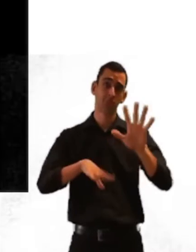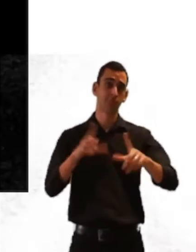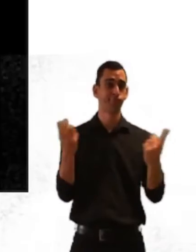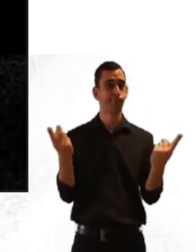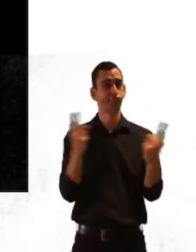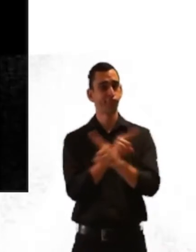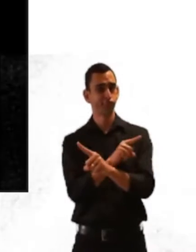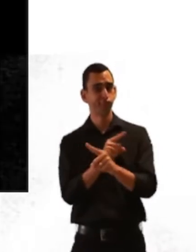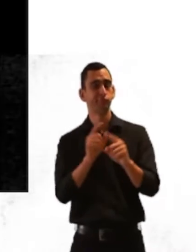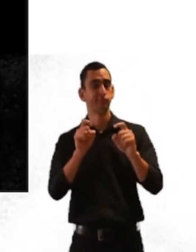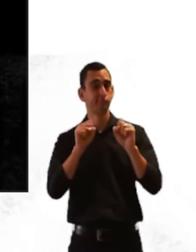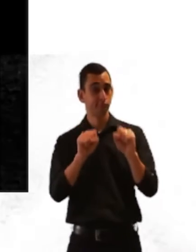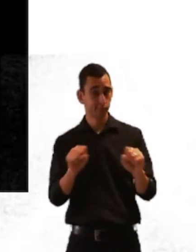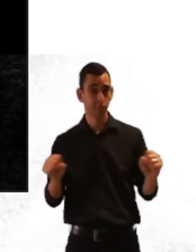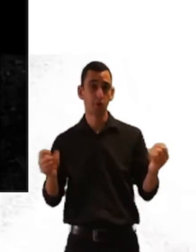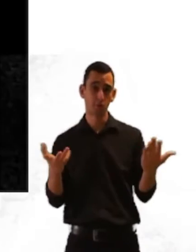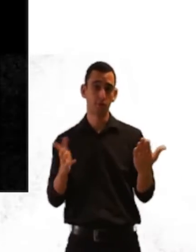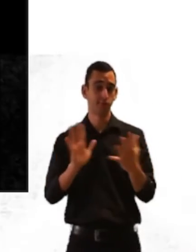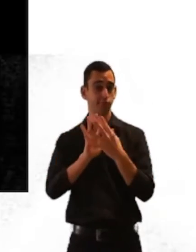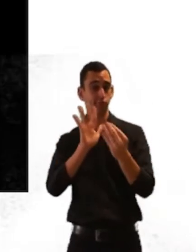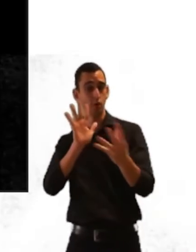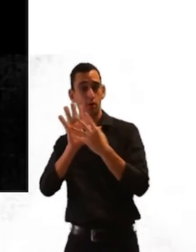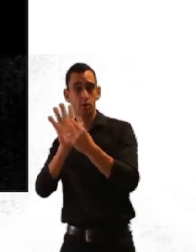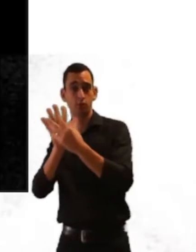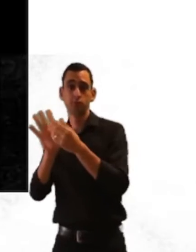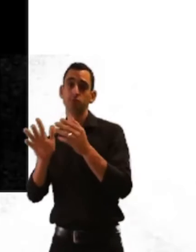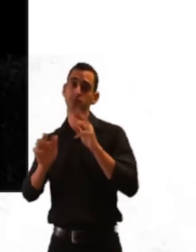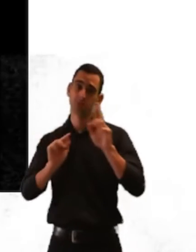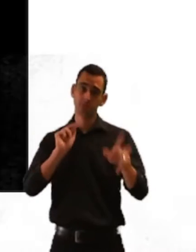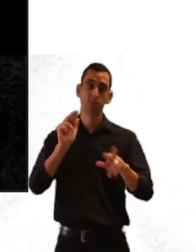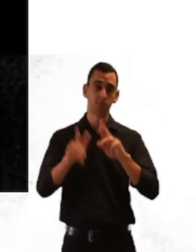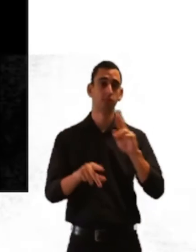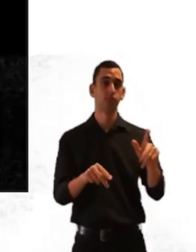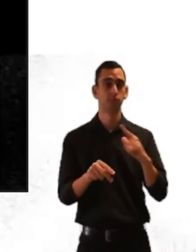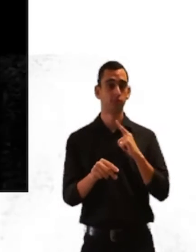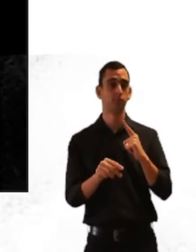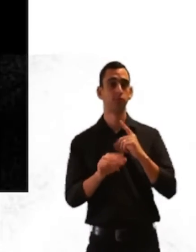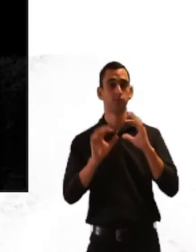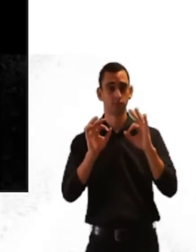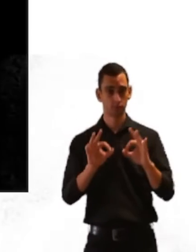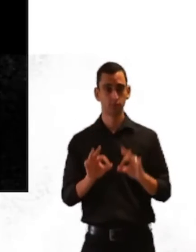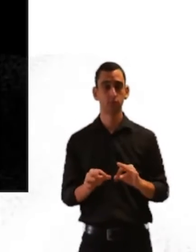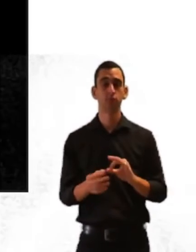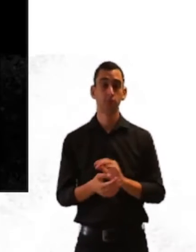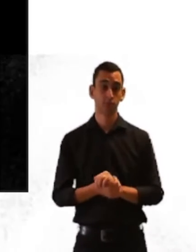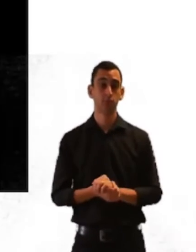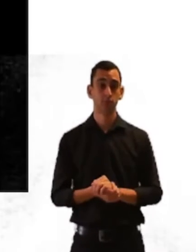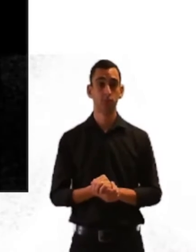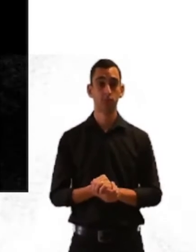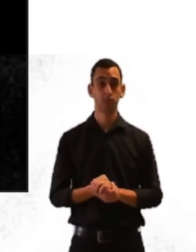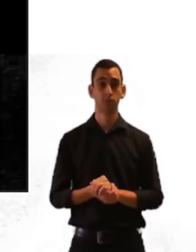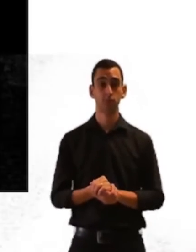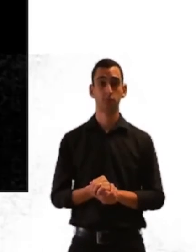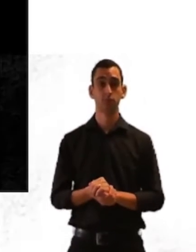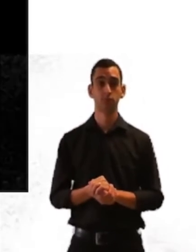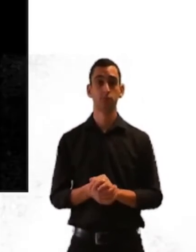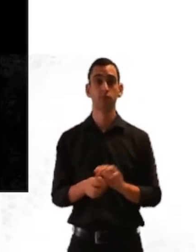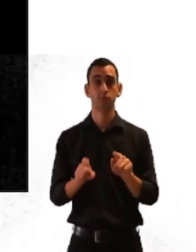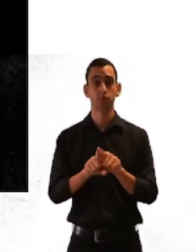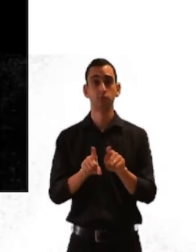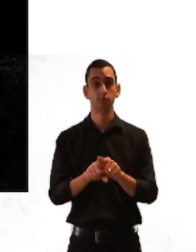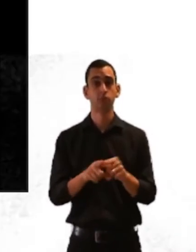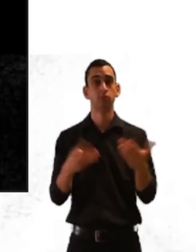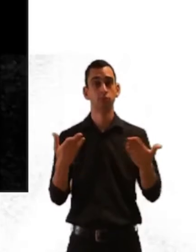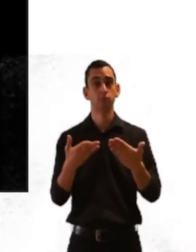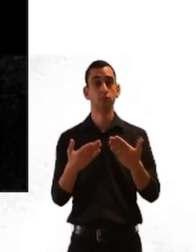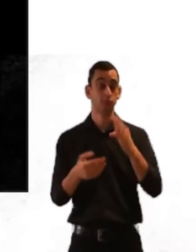vieses de confirmação, vieses de ancoragem, devem ser repelidos, não devem ser admitidos. E a busca, então, principalmente pegando